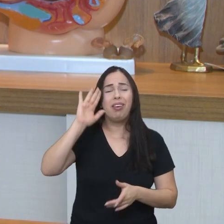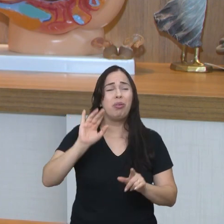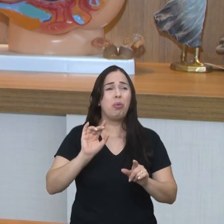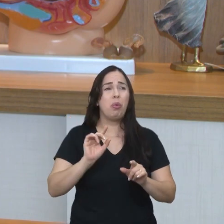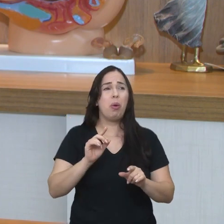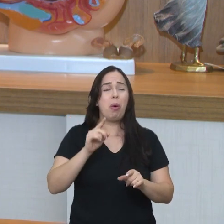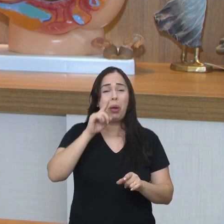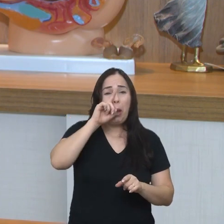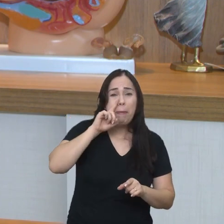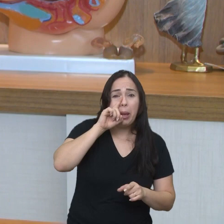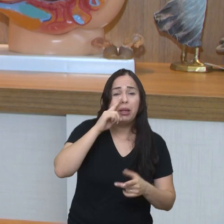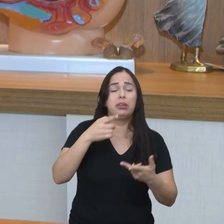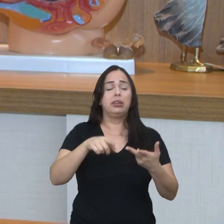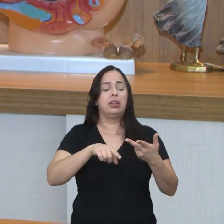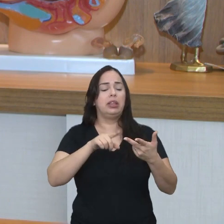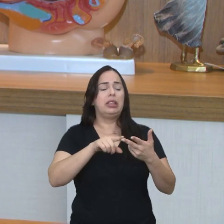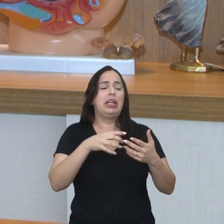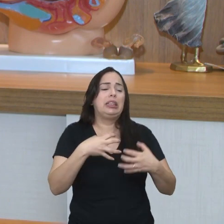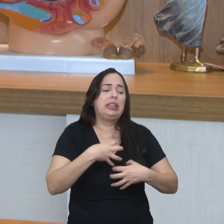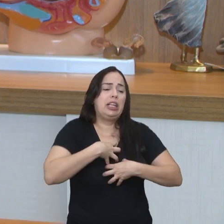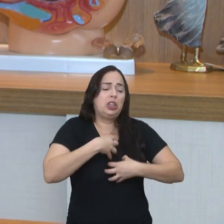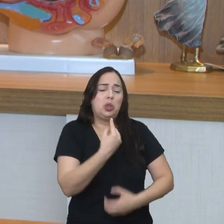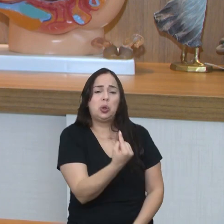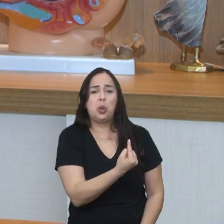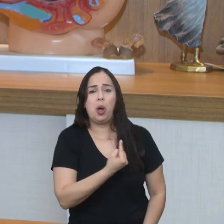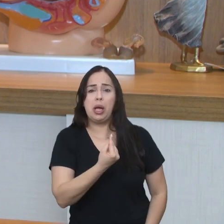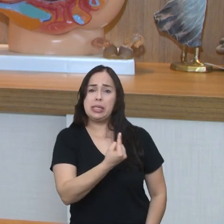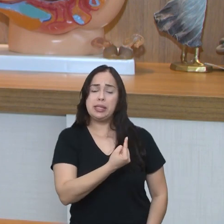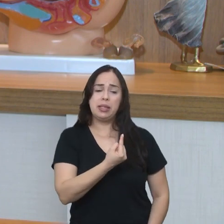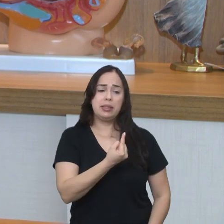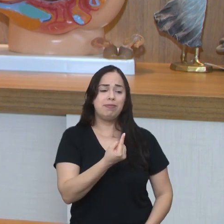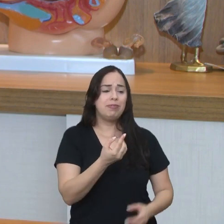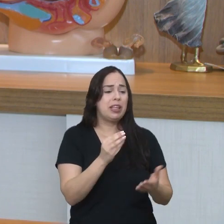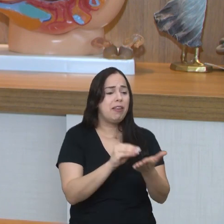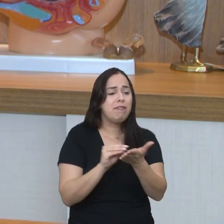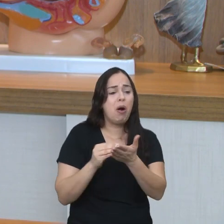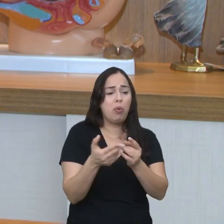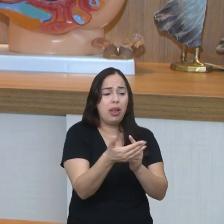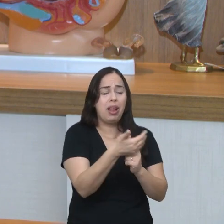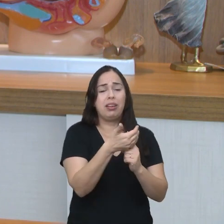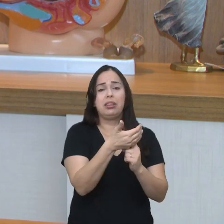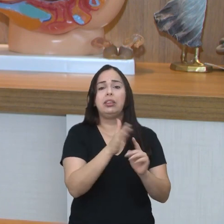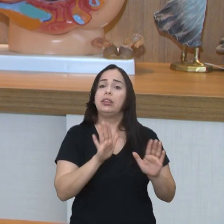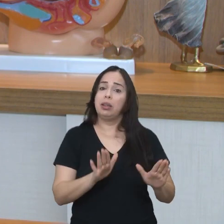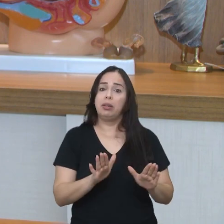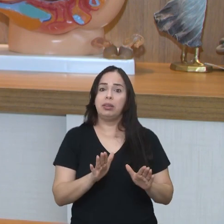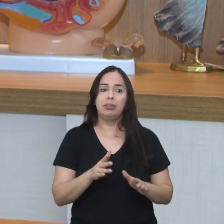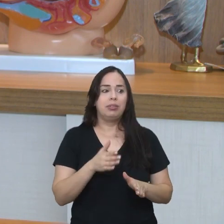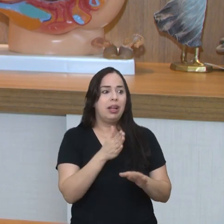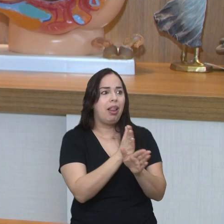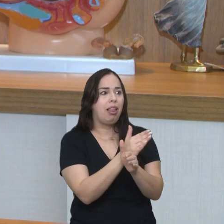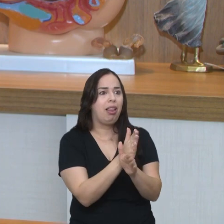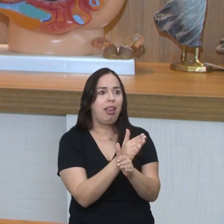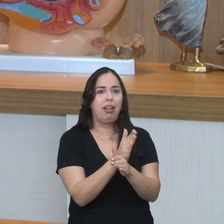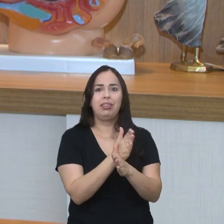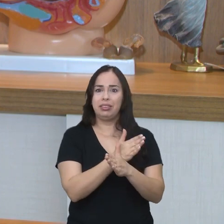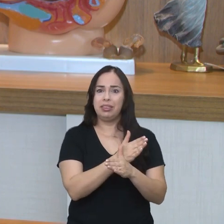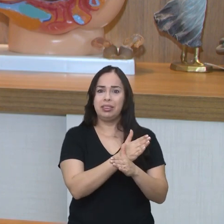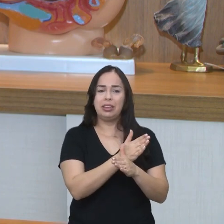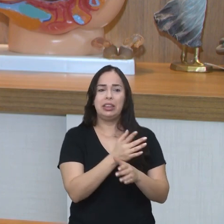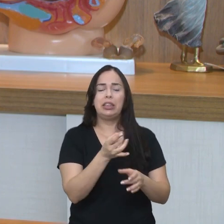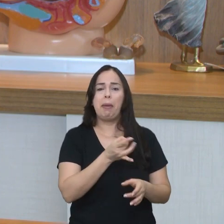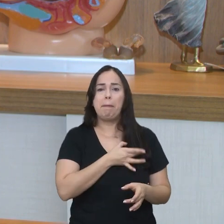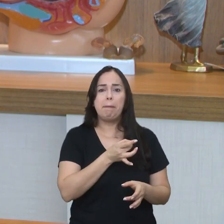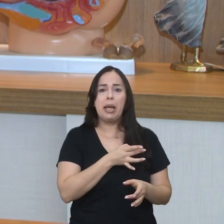não entendeu Quais são os fatores e elas se sente desamparada que não está acolhida naquele momento e